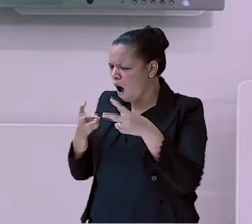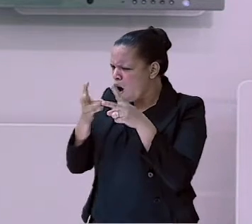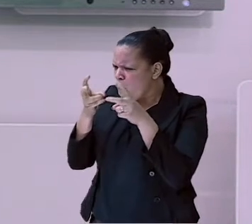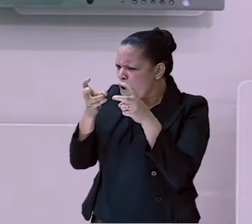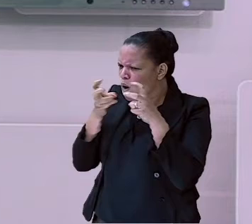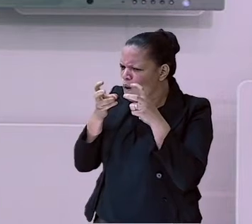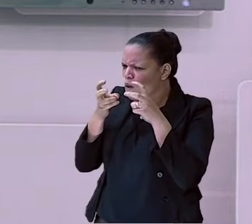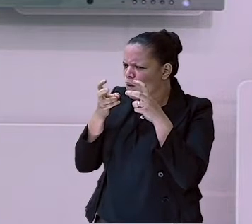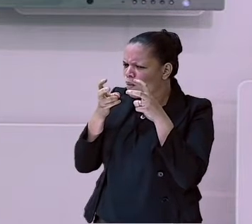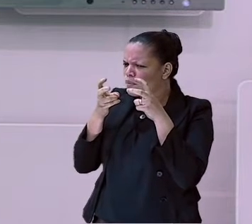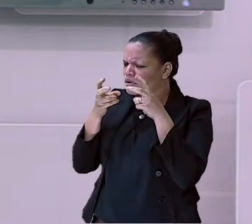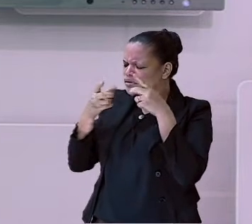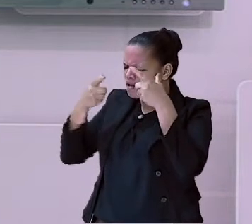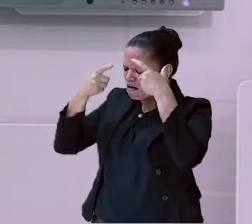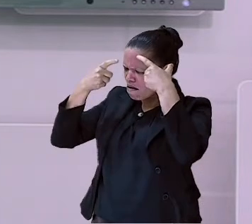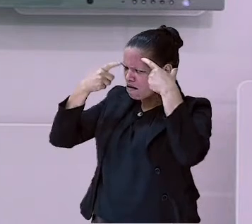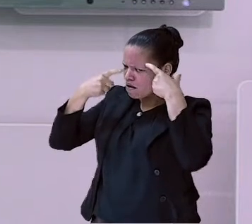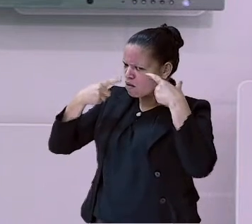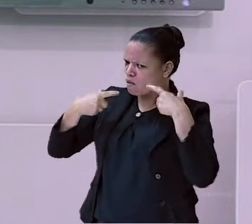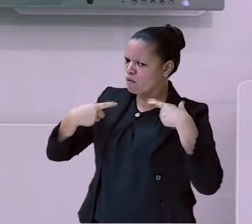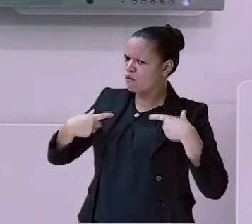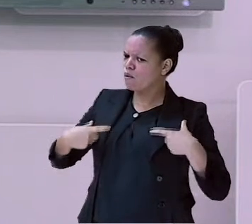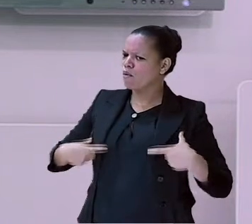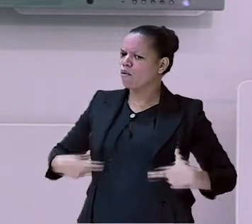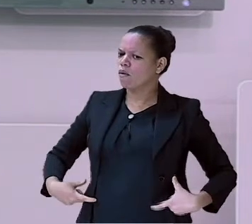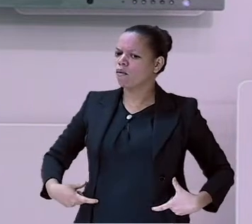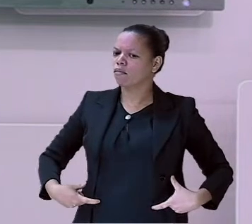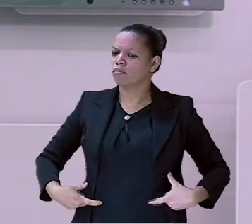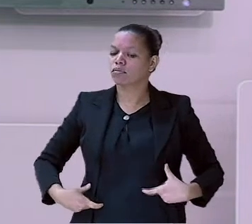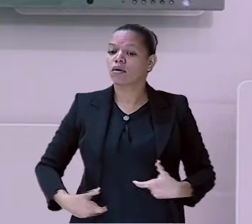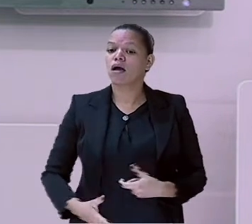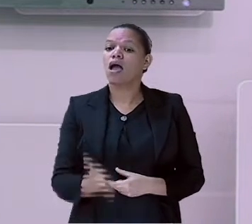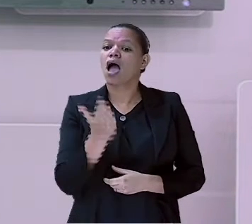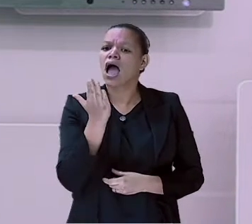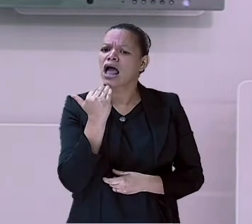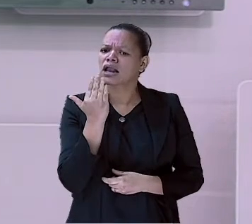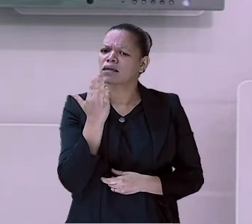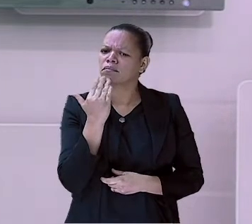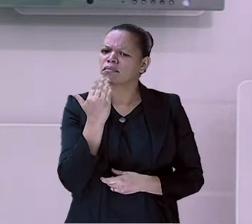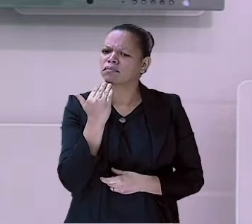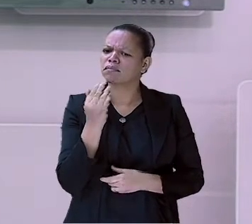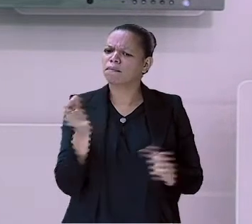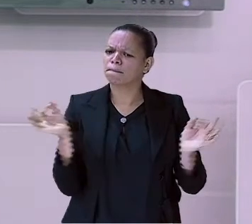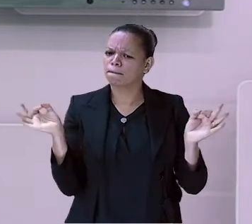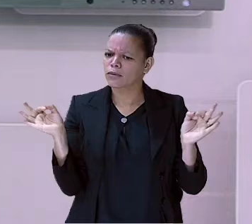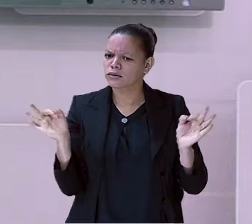querendo dizer? Volte a ter uma alimentação saudável, ok?